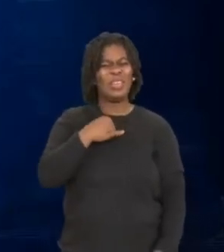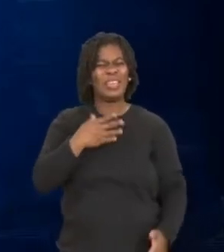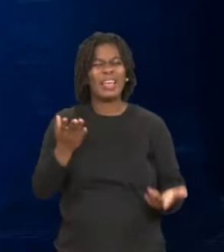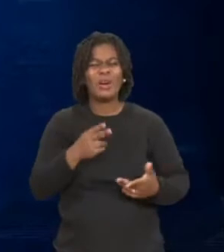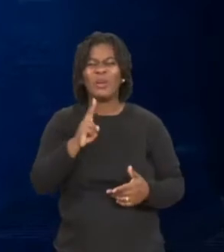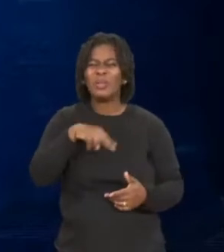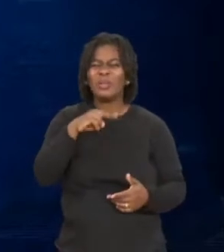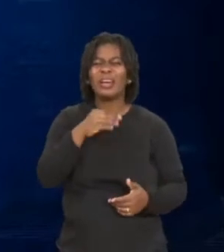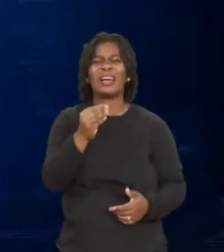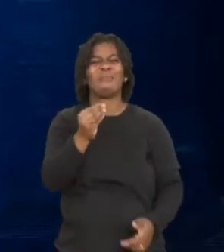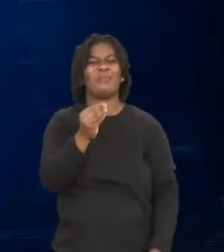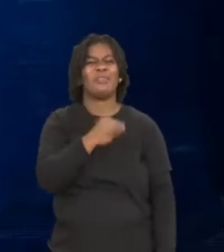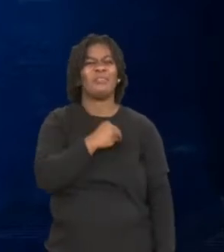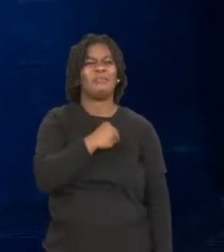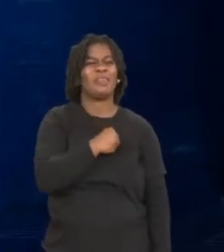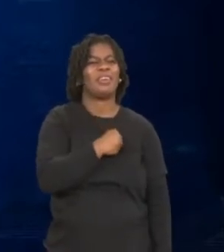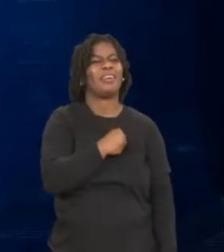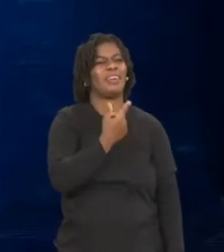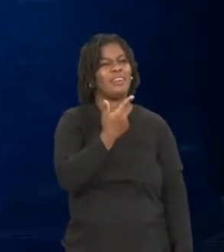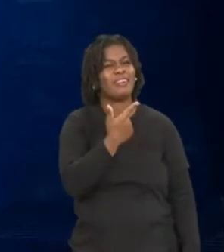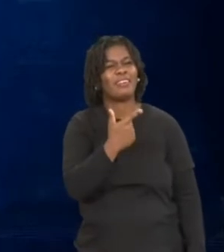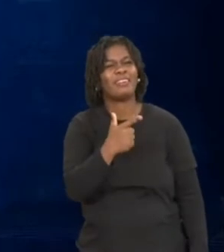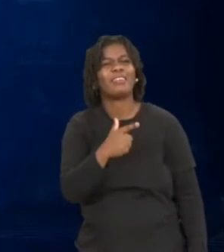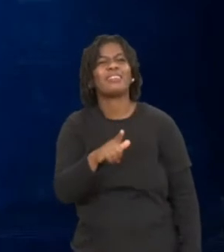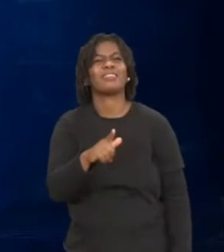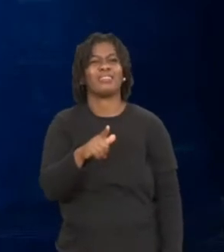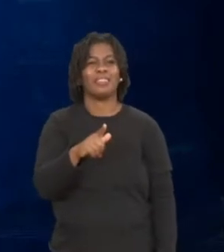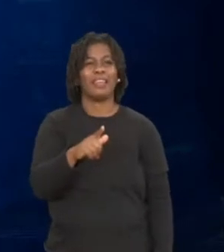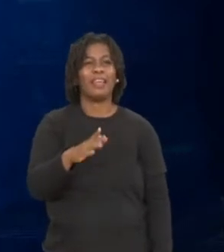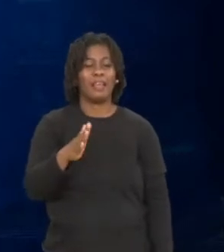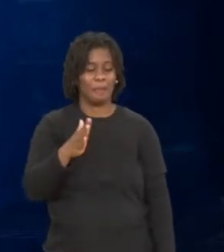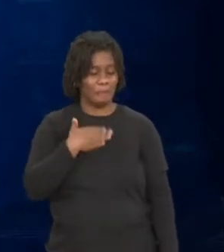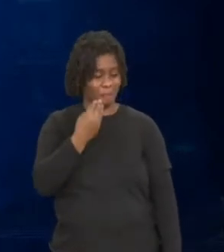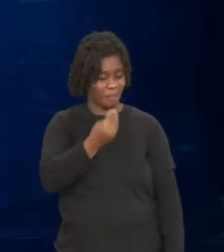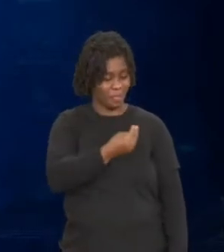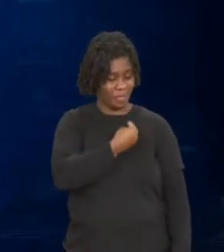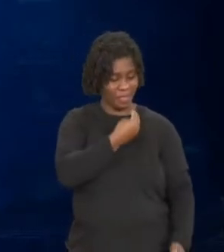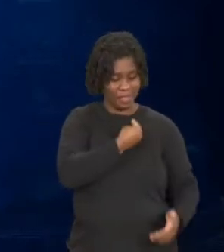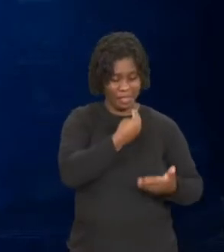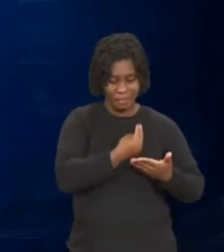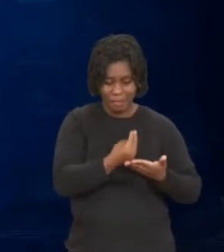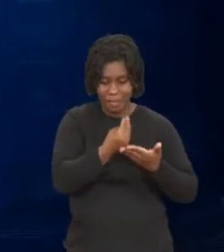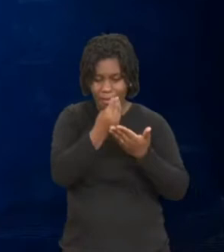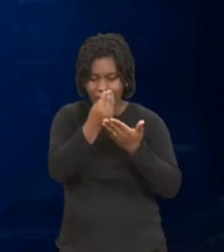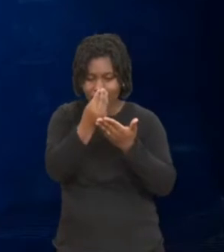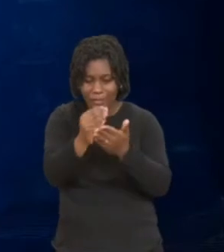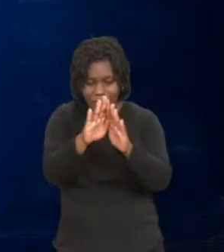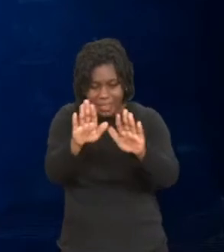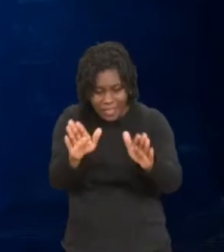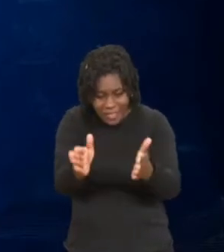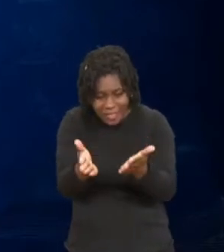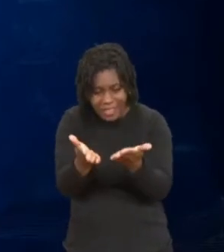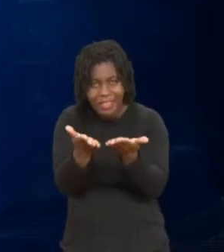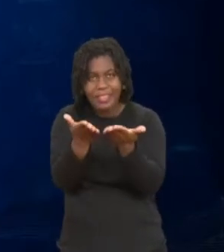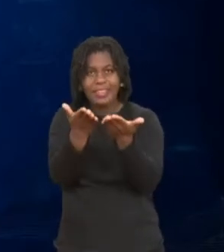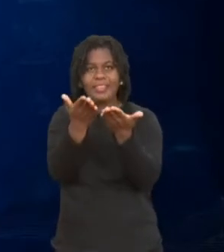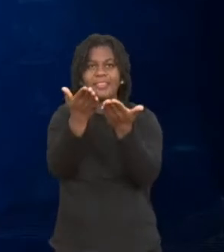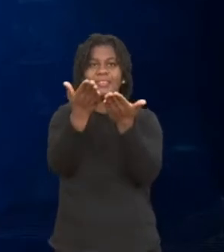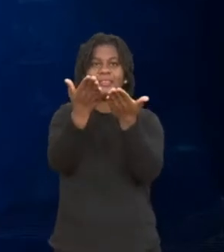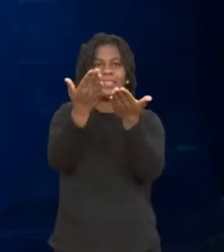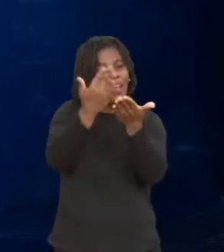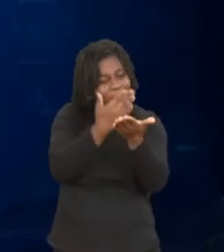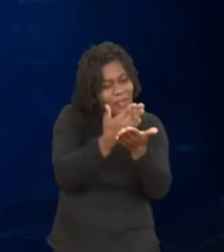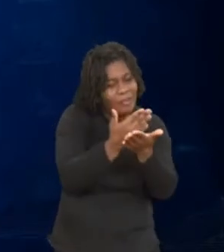peques mais. A minha vida nesse altar irá recomeçar. A minha vida